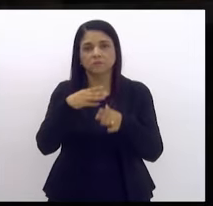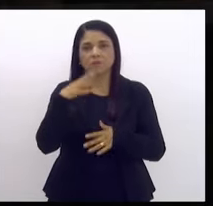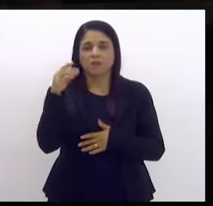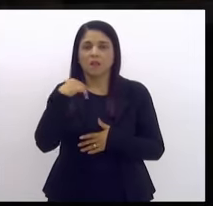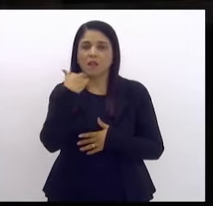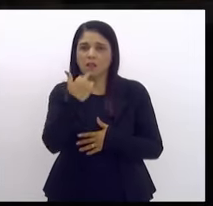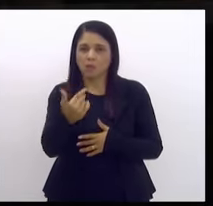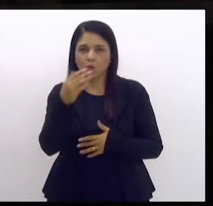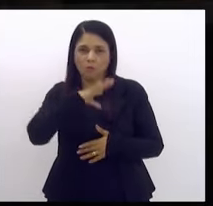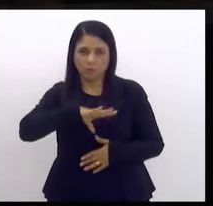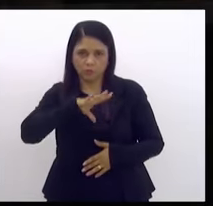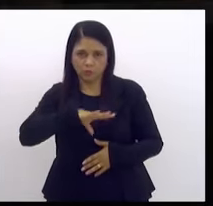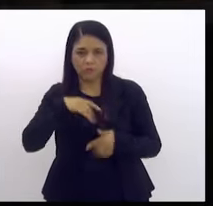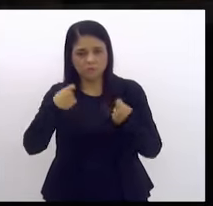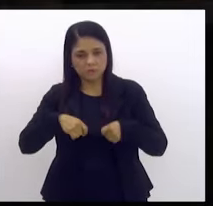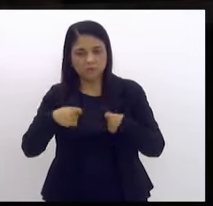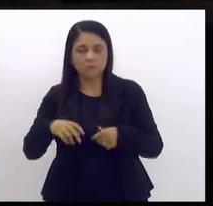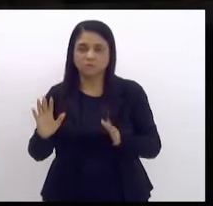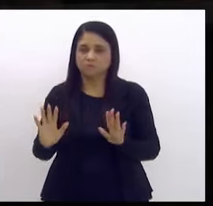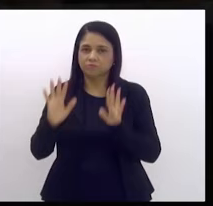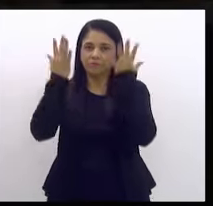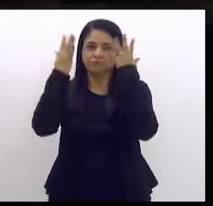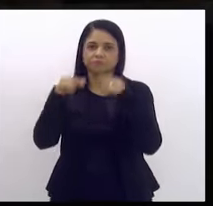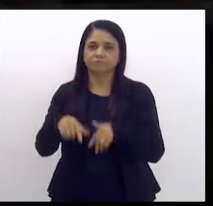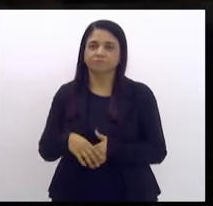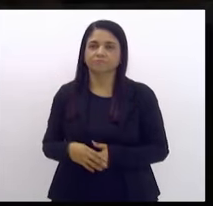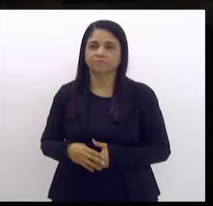muito rica, que nós precisamos celebrar.